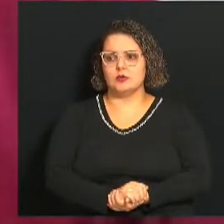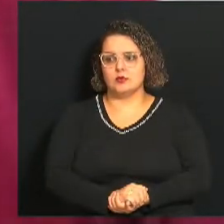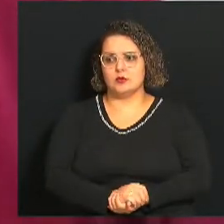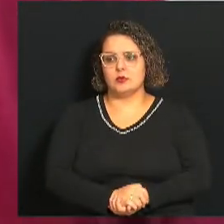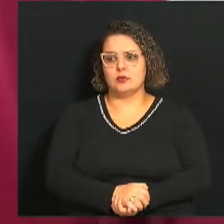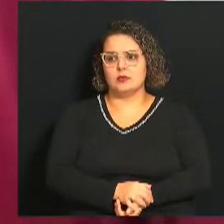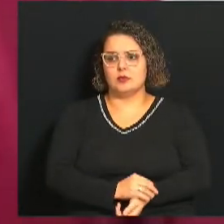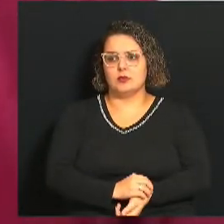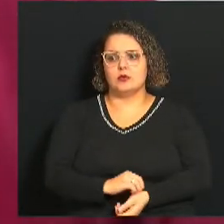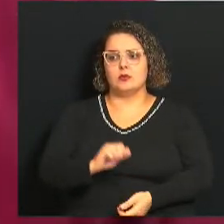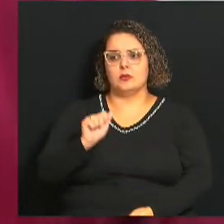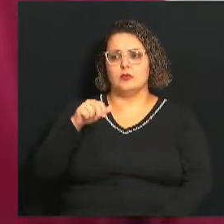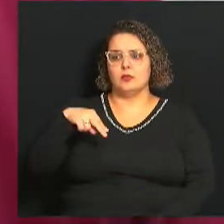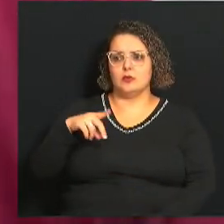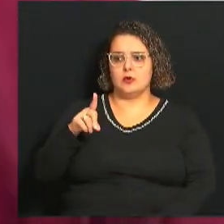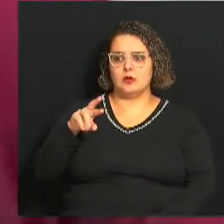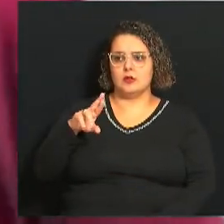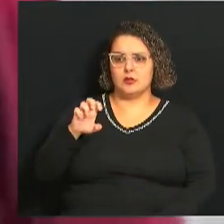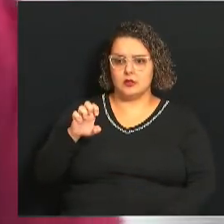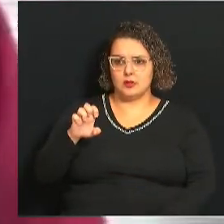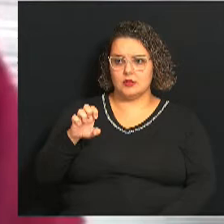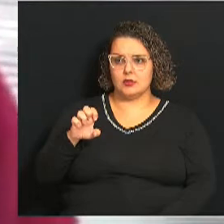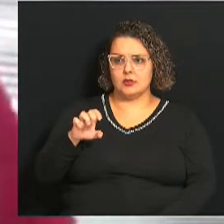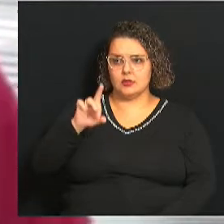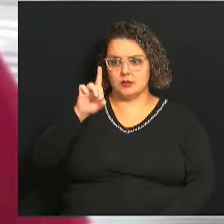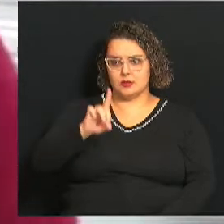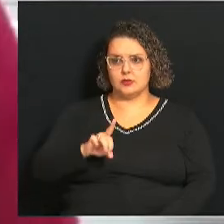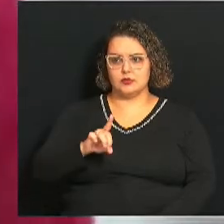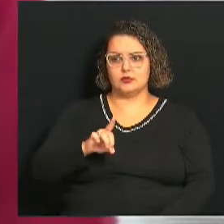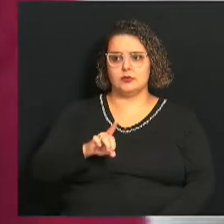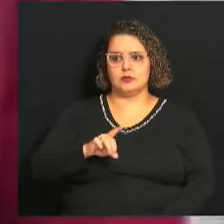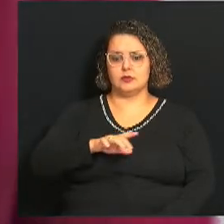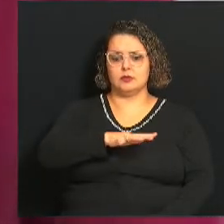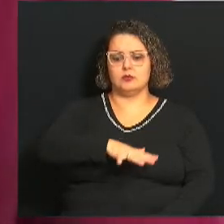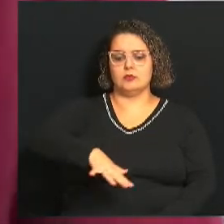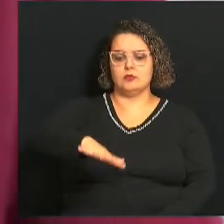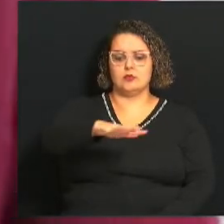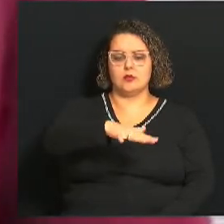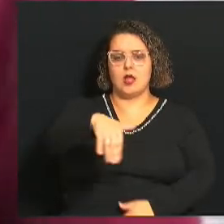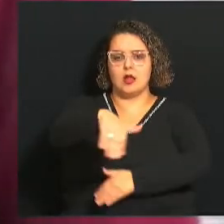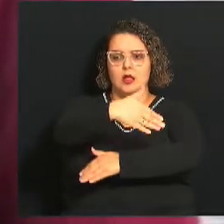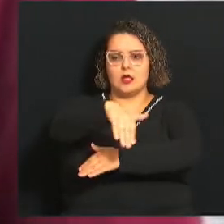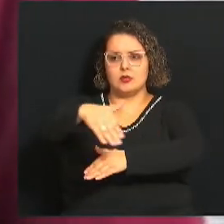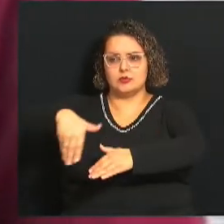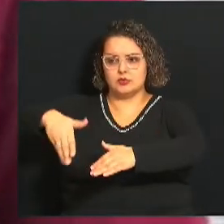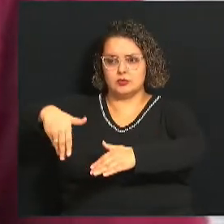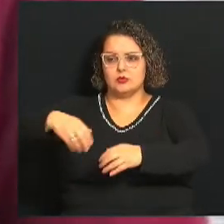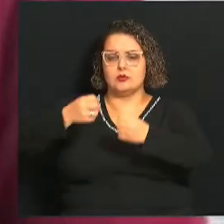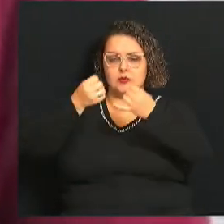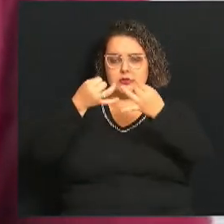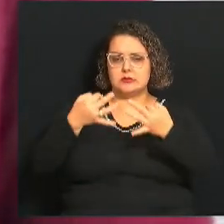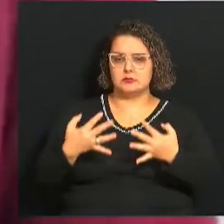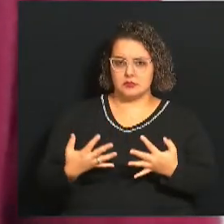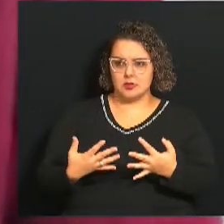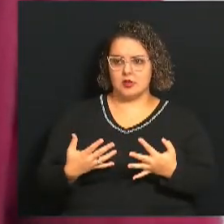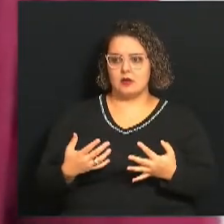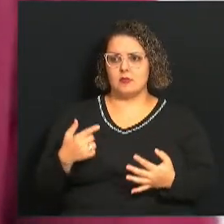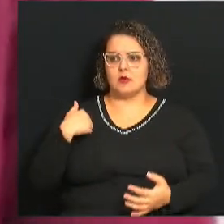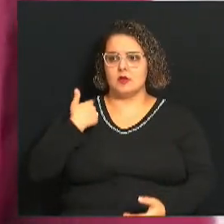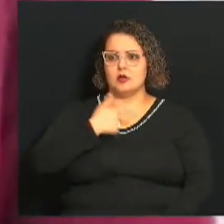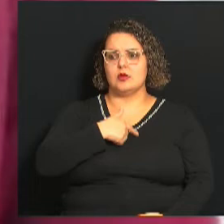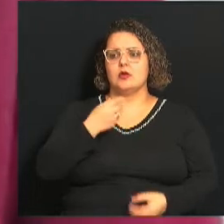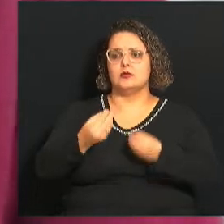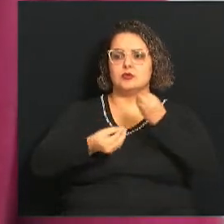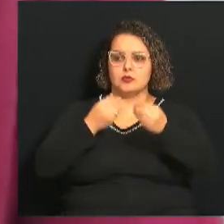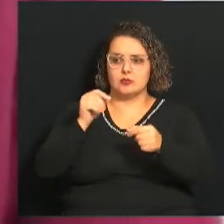com o André, que é o nosso gestor aqui de operações de campo de Campinas e região. Ele vai explicar um pouquinho para nós aqui como é que nós